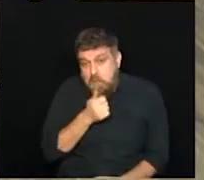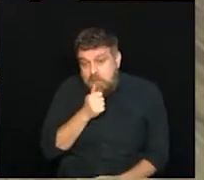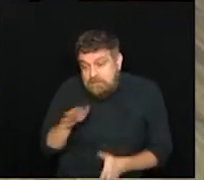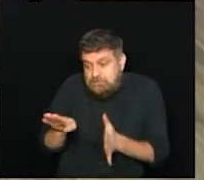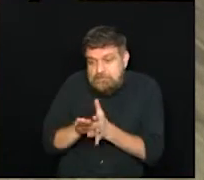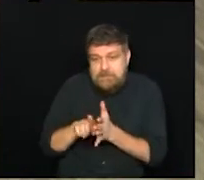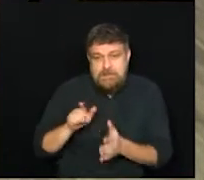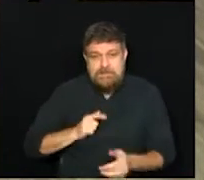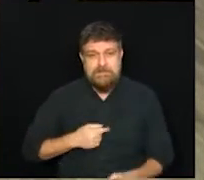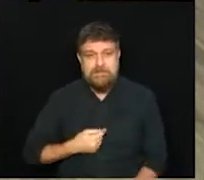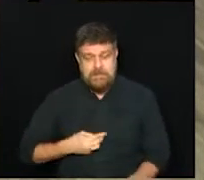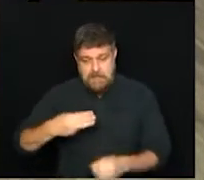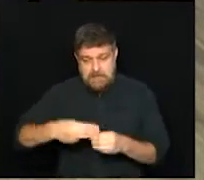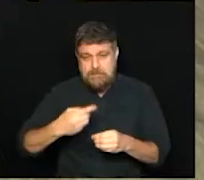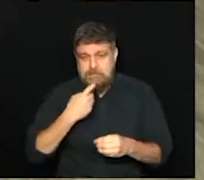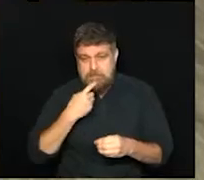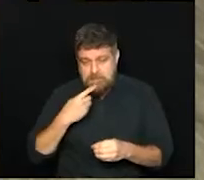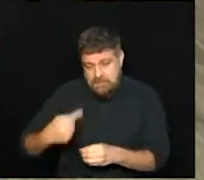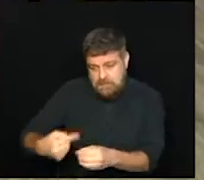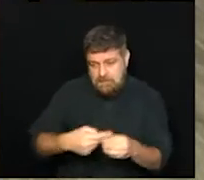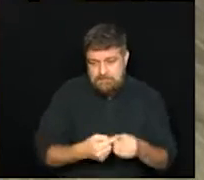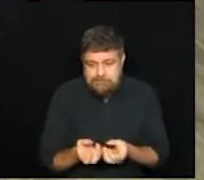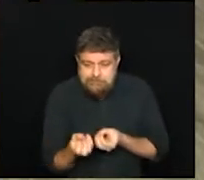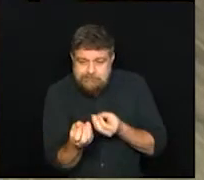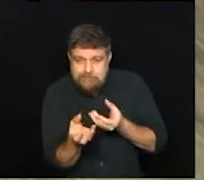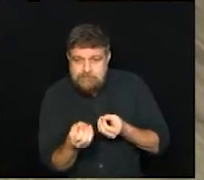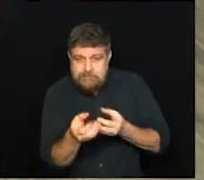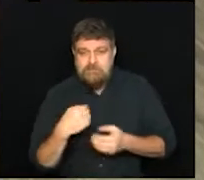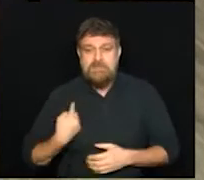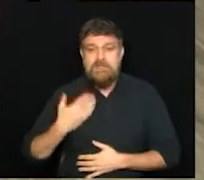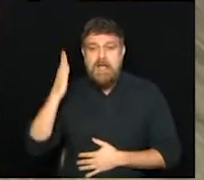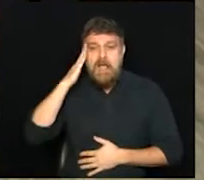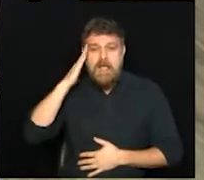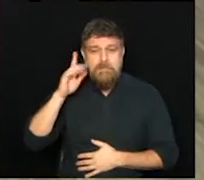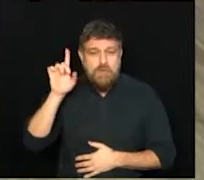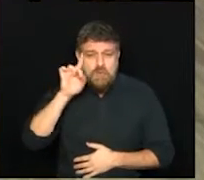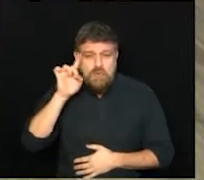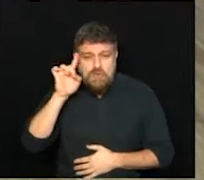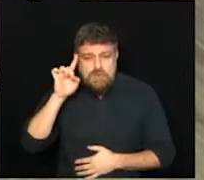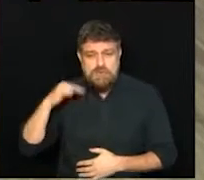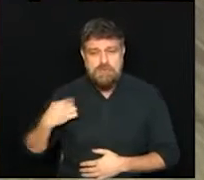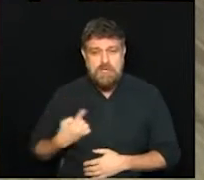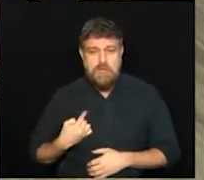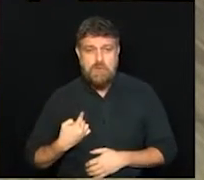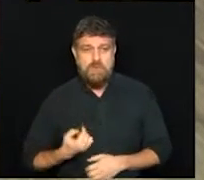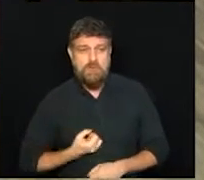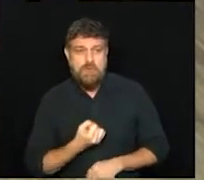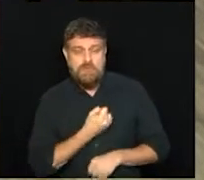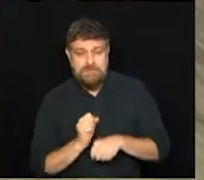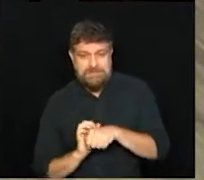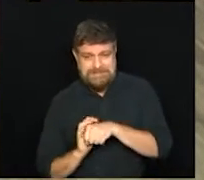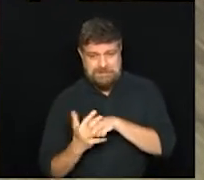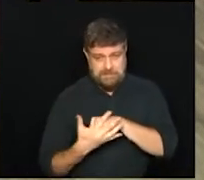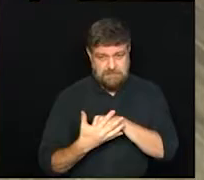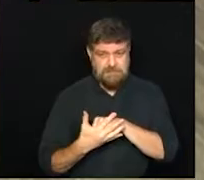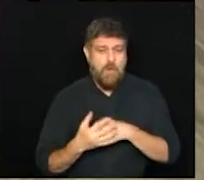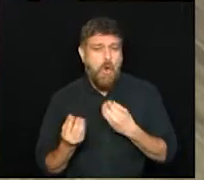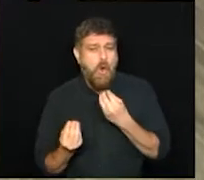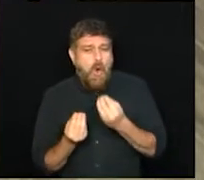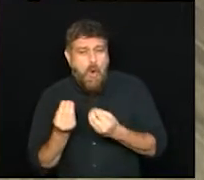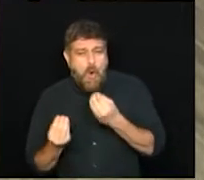as notícias da metrópole de Campinas, naquela nossa atualização diária que nós fazemos aqui, o mapeamento, né? Como